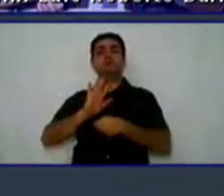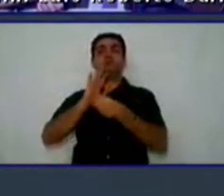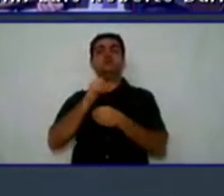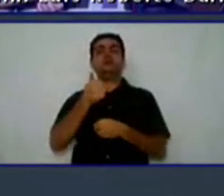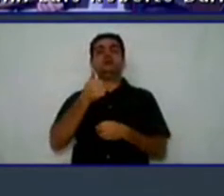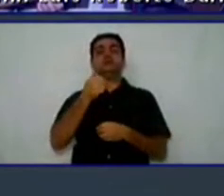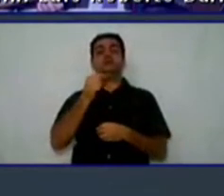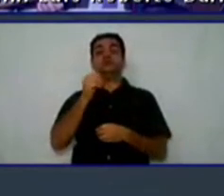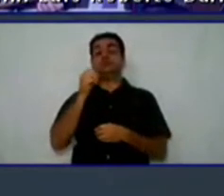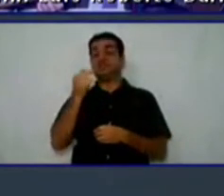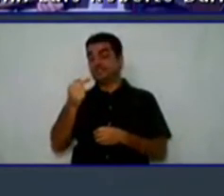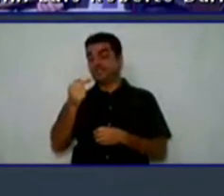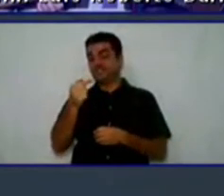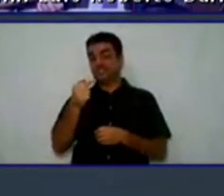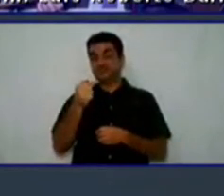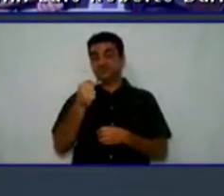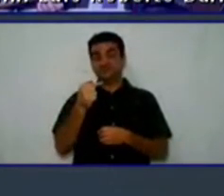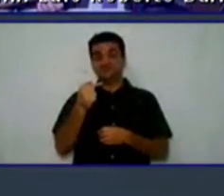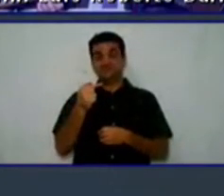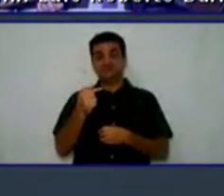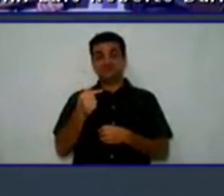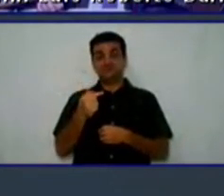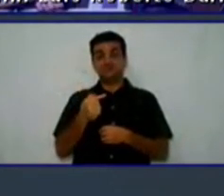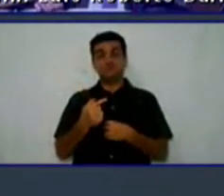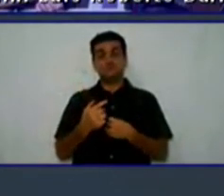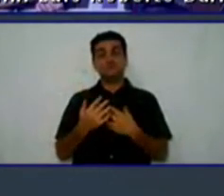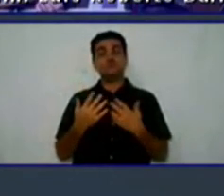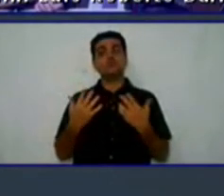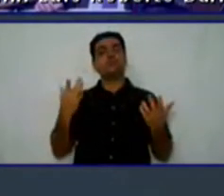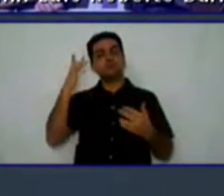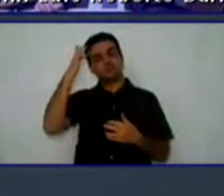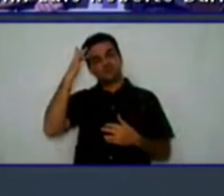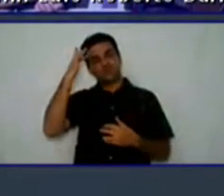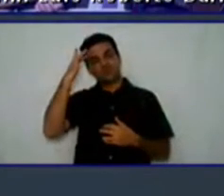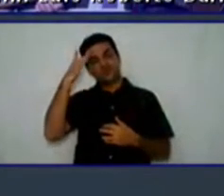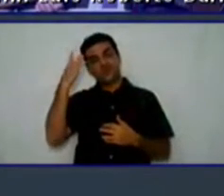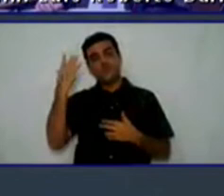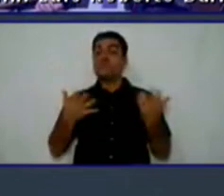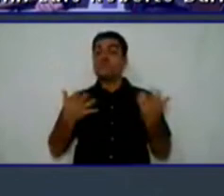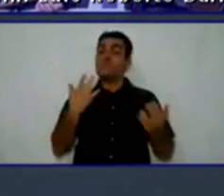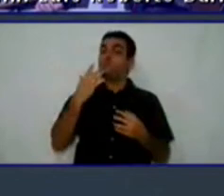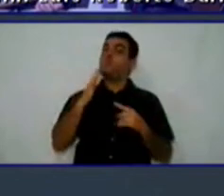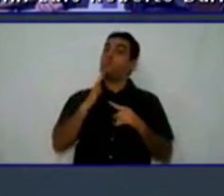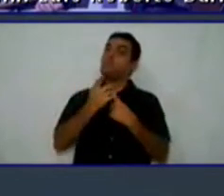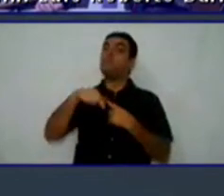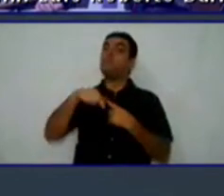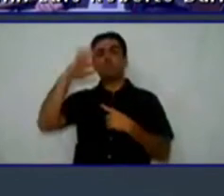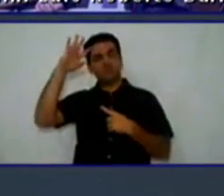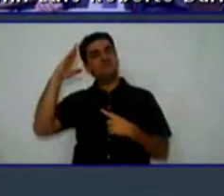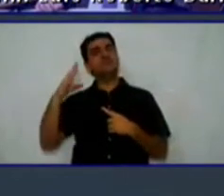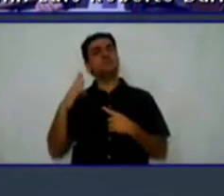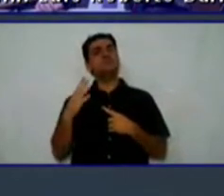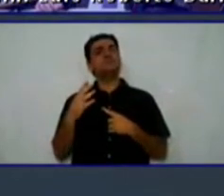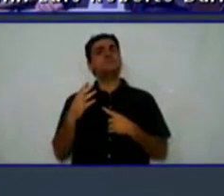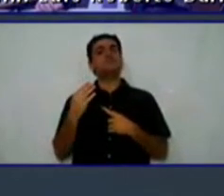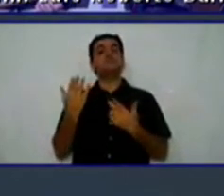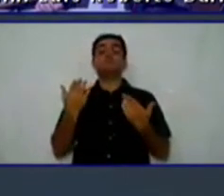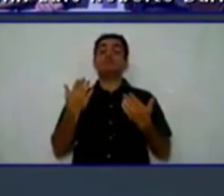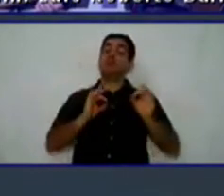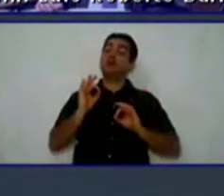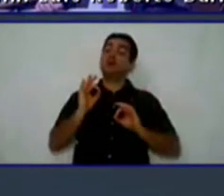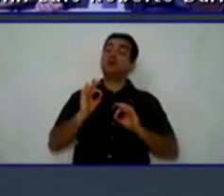107. Então, acho também que é um ponto a ser considerado em